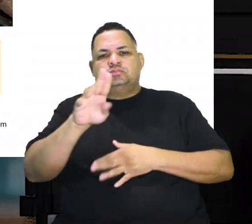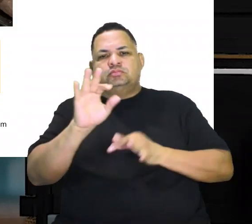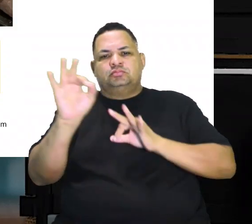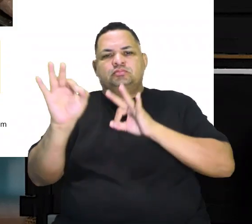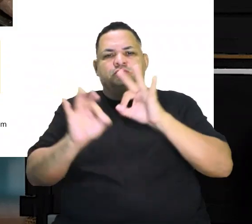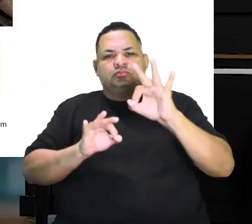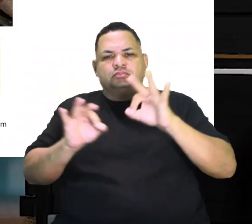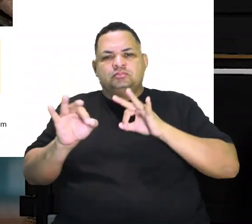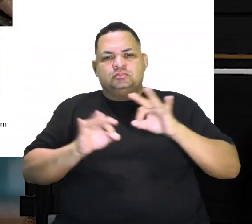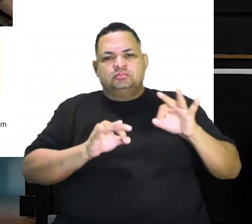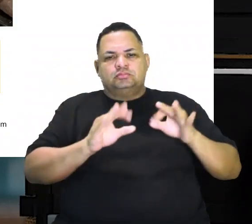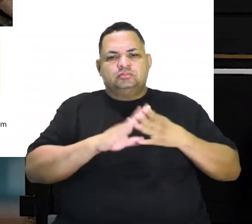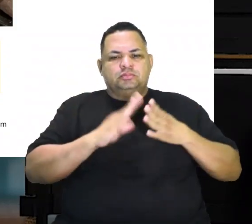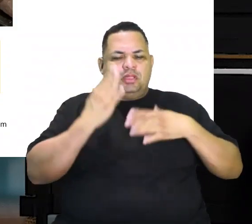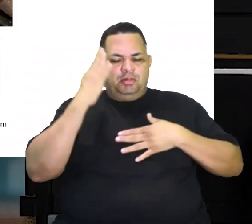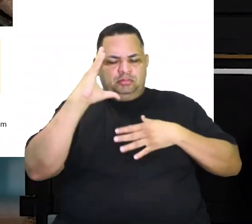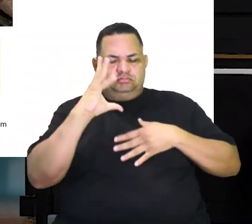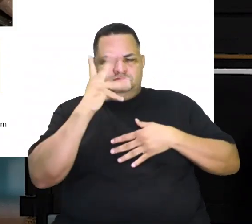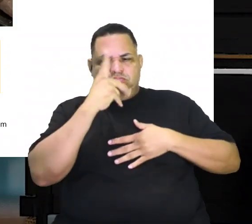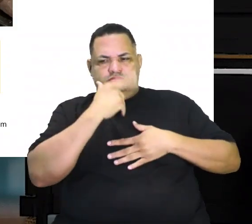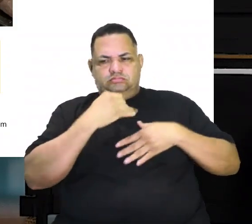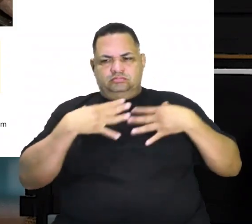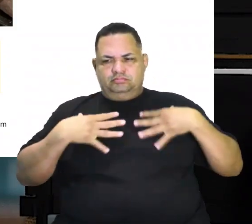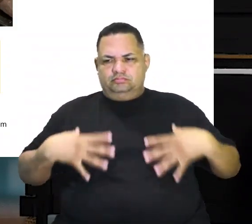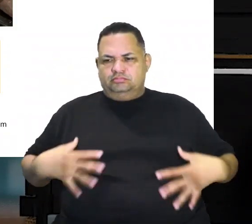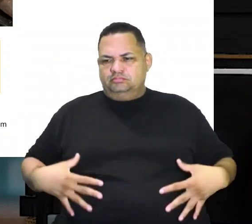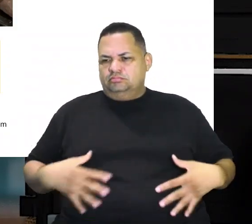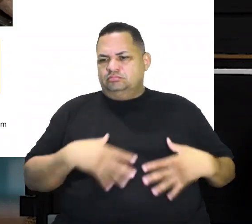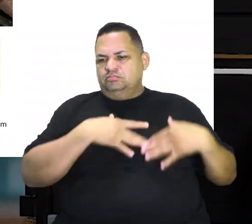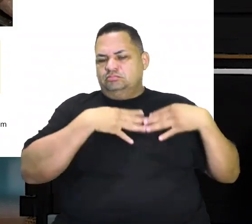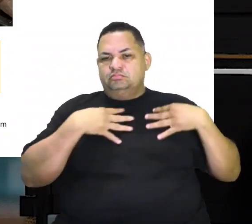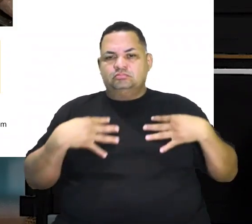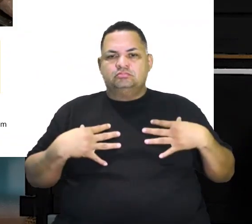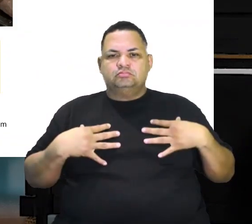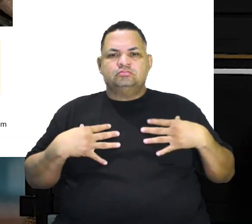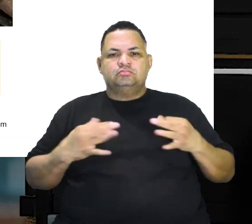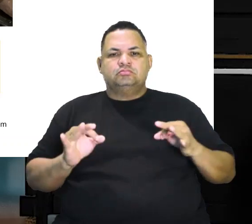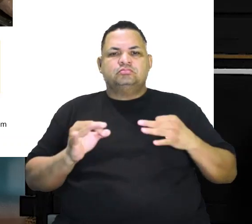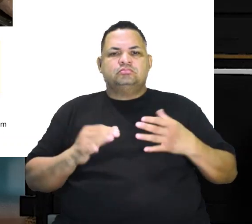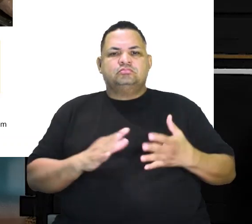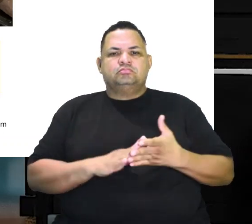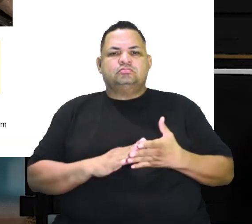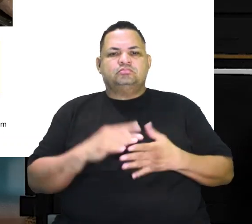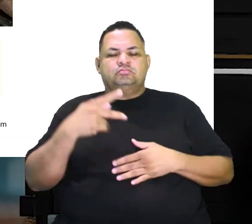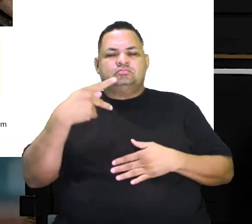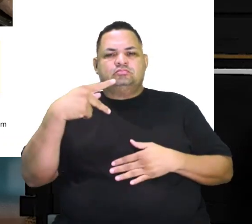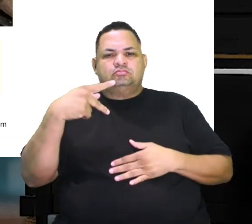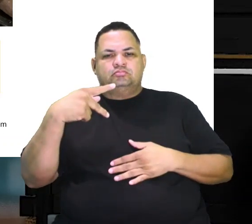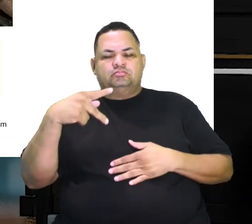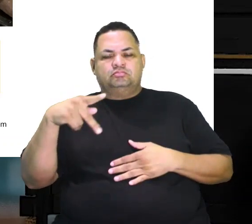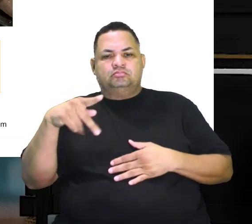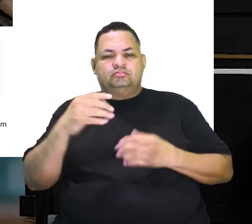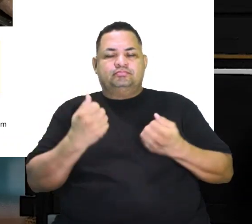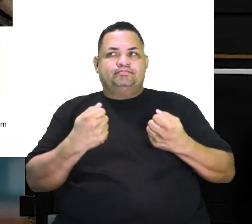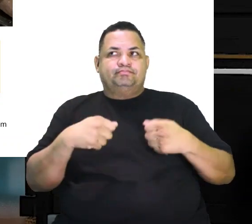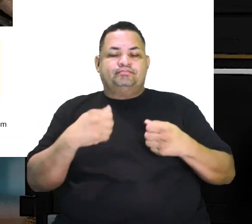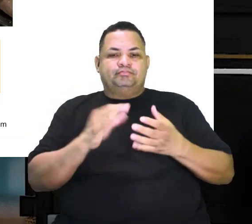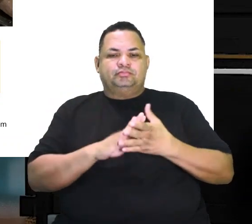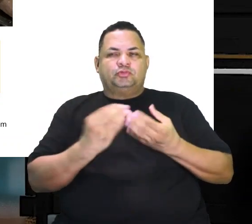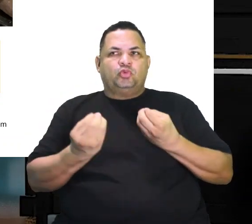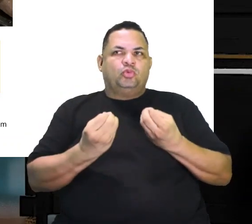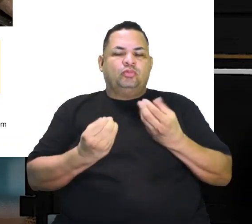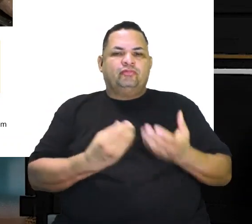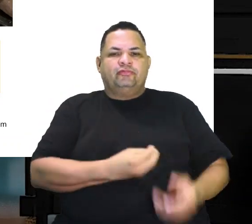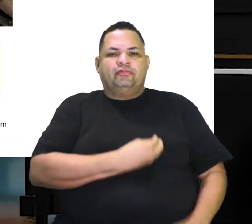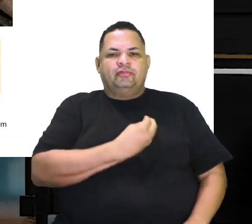de ornamentação para se embelezar, questões da sua, poderia dizer, do seu modo